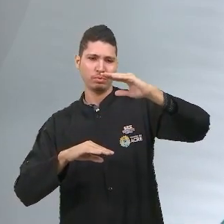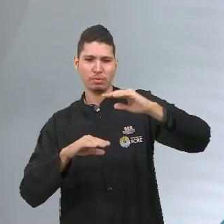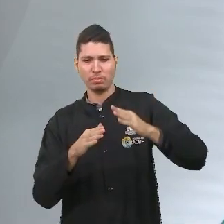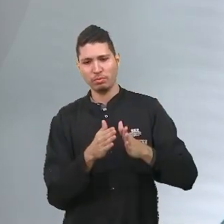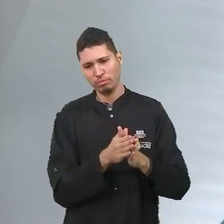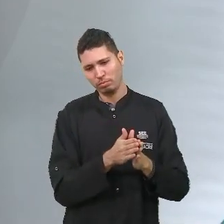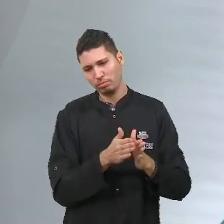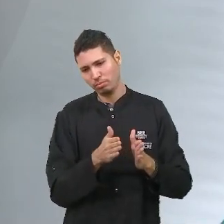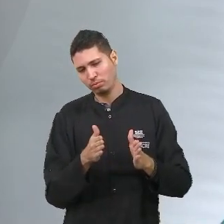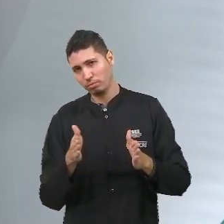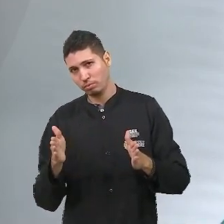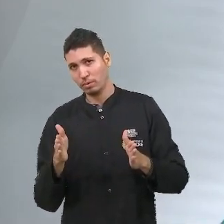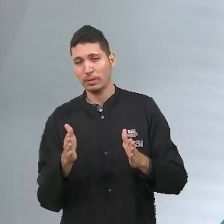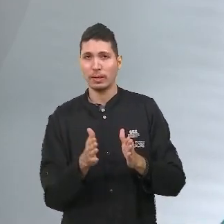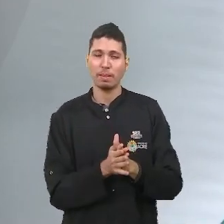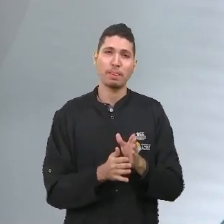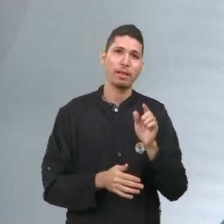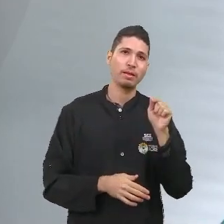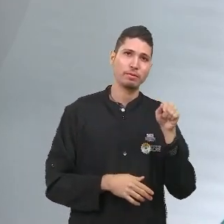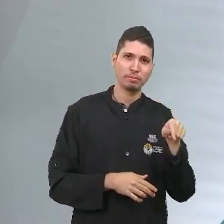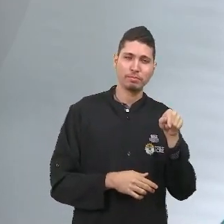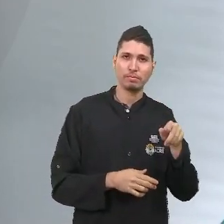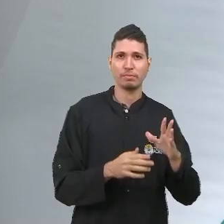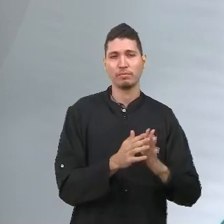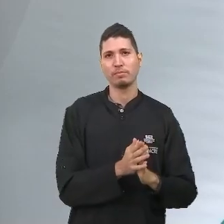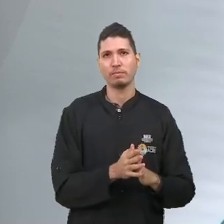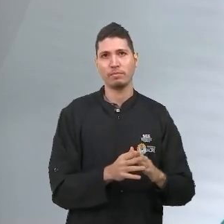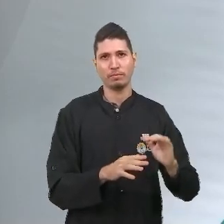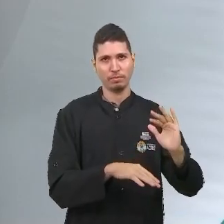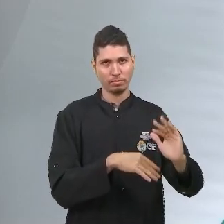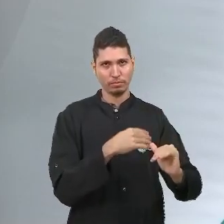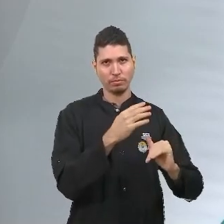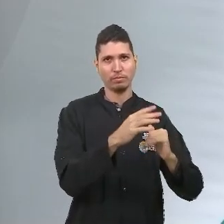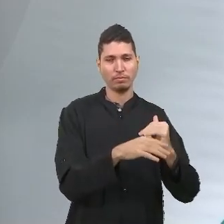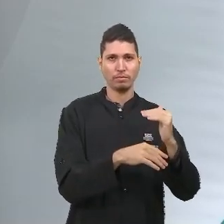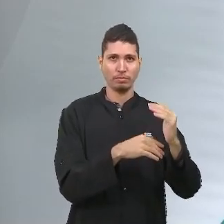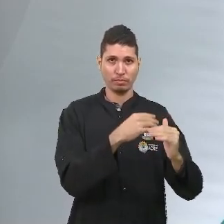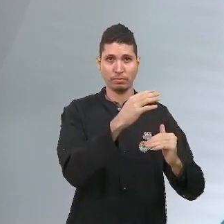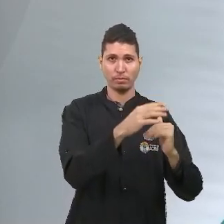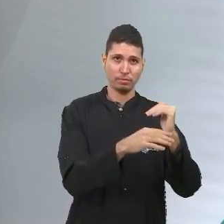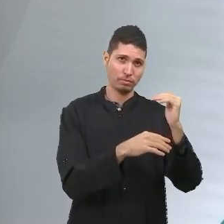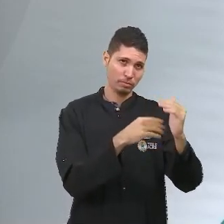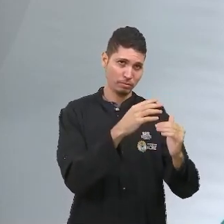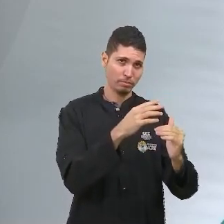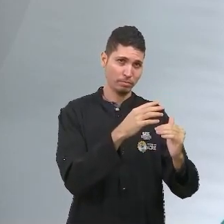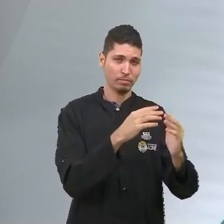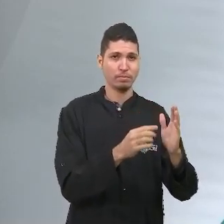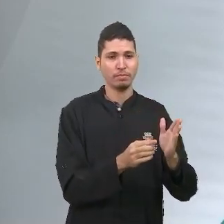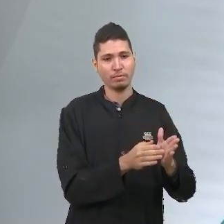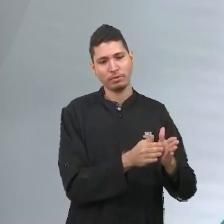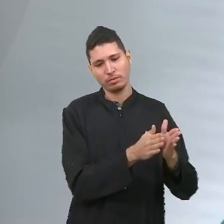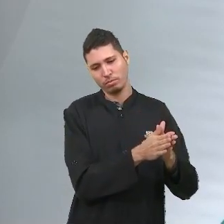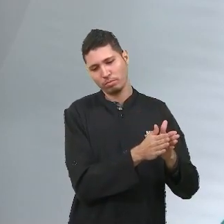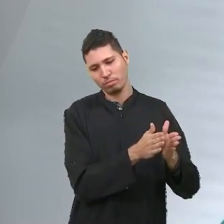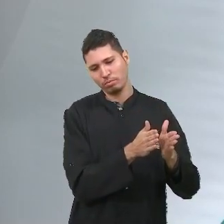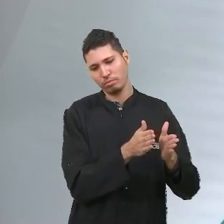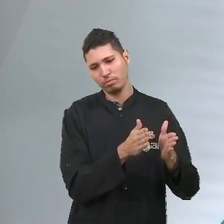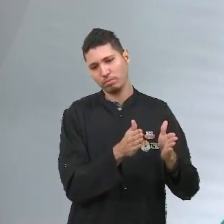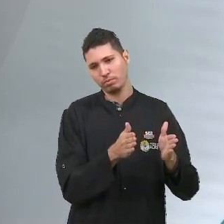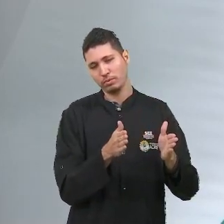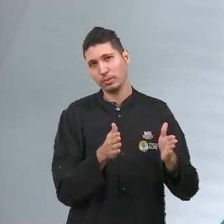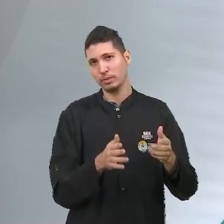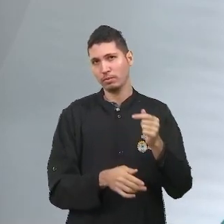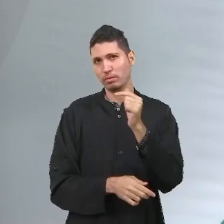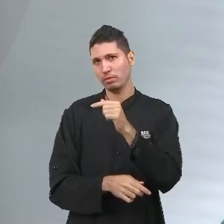estado do Acre, né? Vai ali construindo de forma horizontal em muitas áreas ainda não ocupadas, mas um estado como